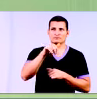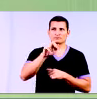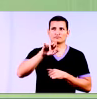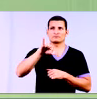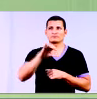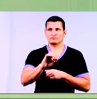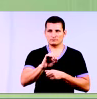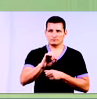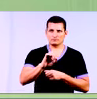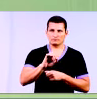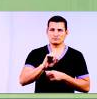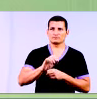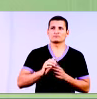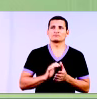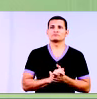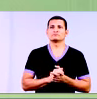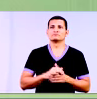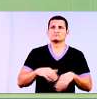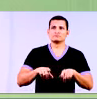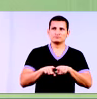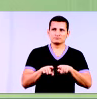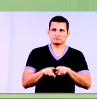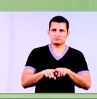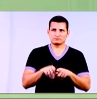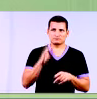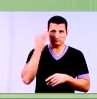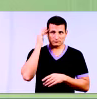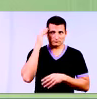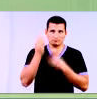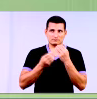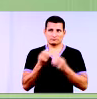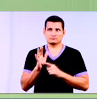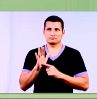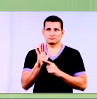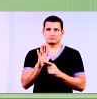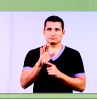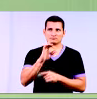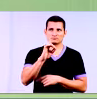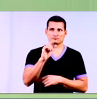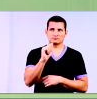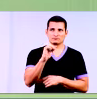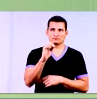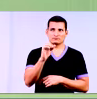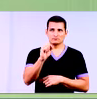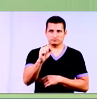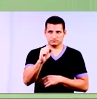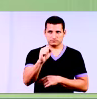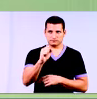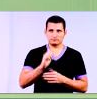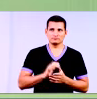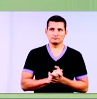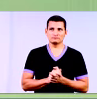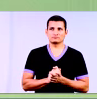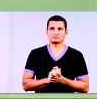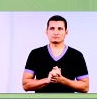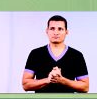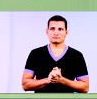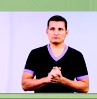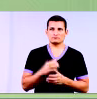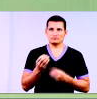diante. A gente vai ver também como é que eu faço a representação de dados, a gente falou nisso durante a aula. Como é que funciona